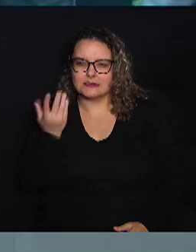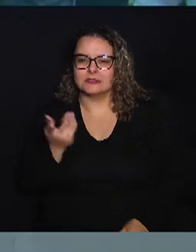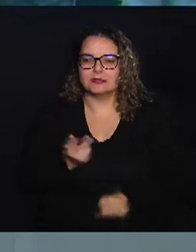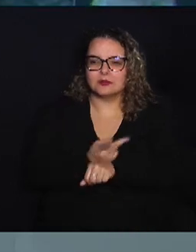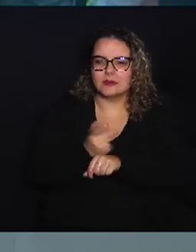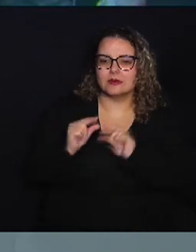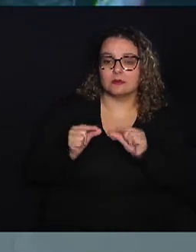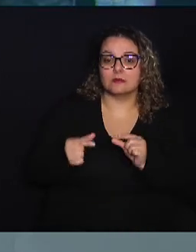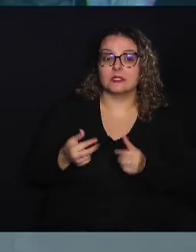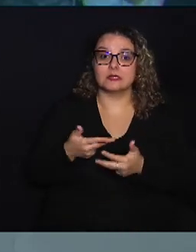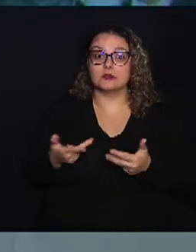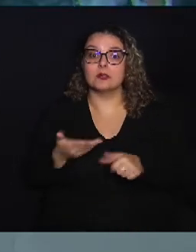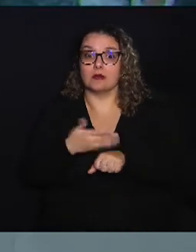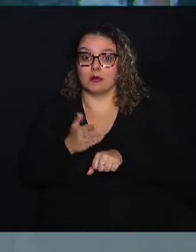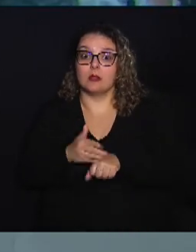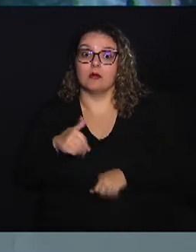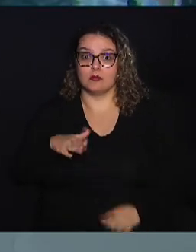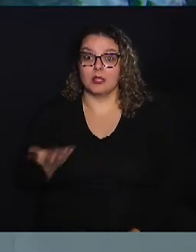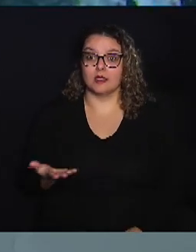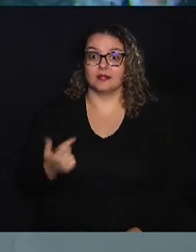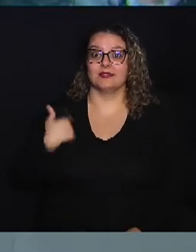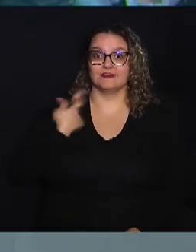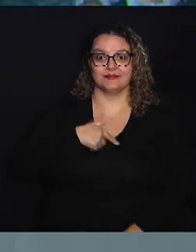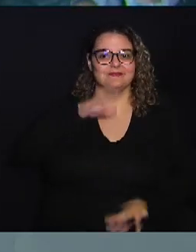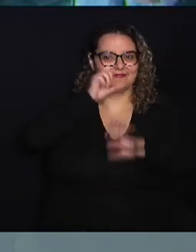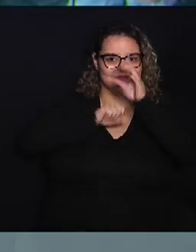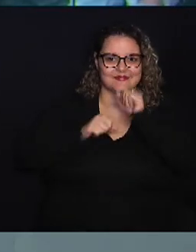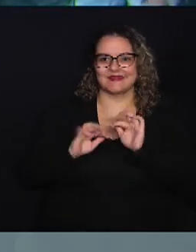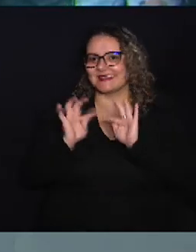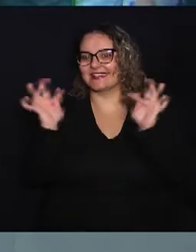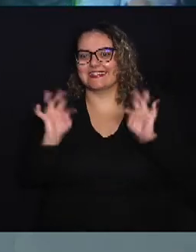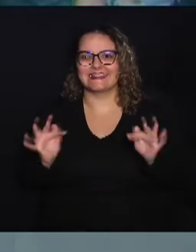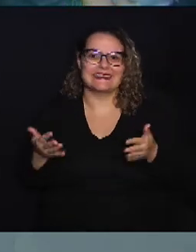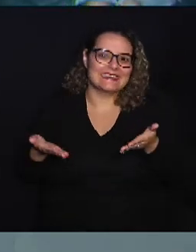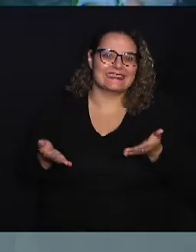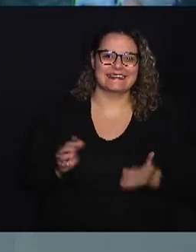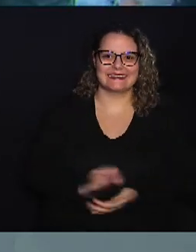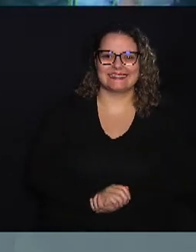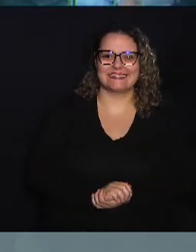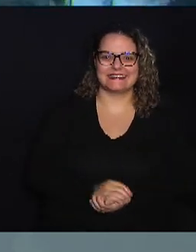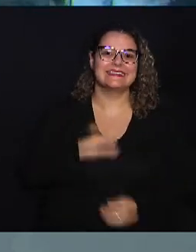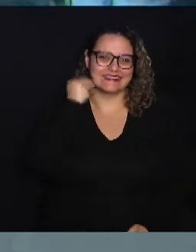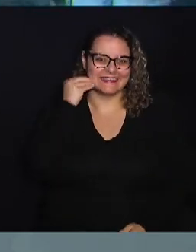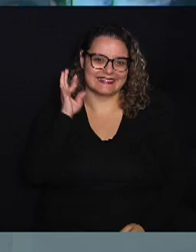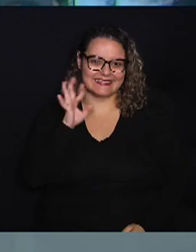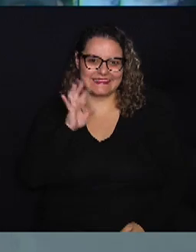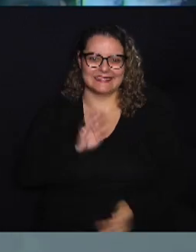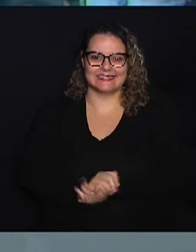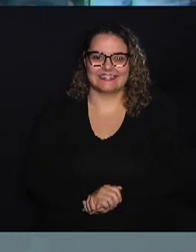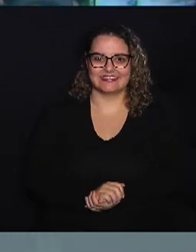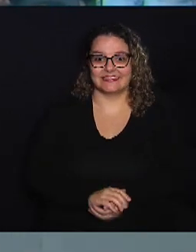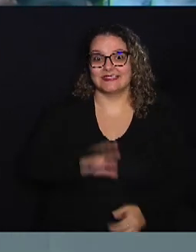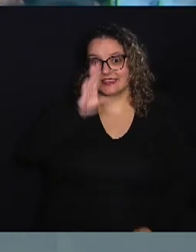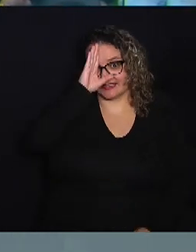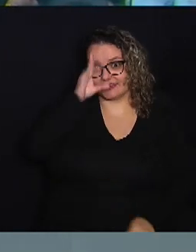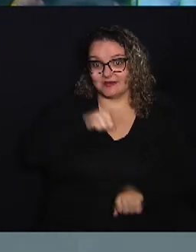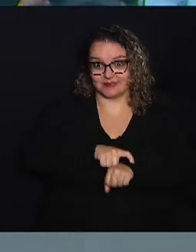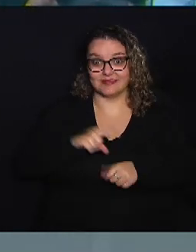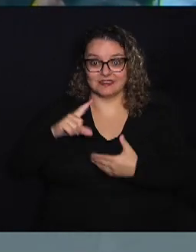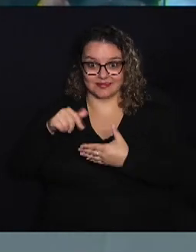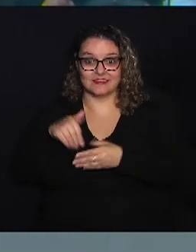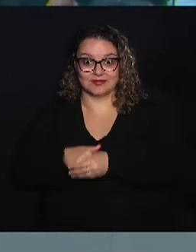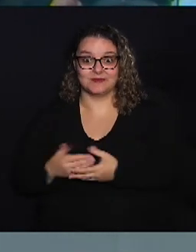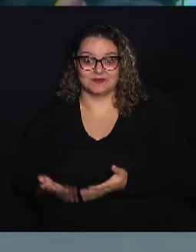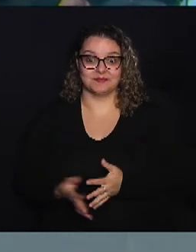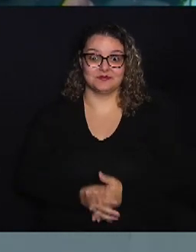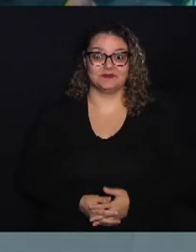acho que são muito mais práticas, e assim a gente aprendeu muito. Eu fiquei tão feliz de estar aqui, então foi uma experiência muito legal. Principalmente nesse período de eleições, né?